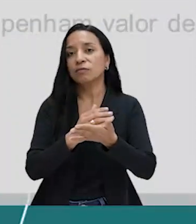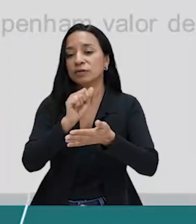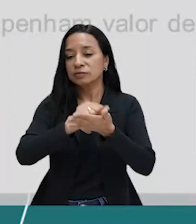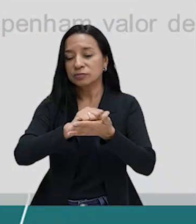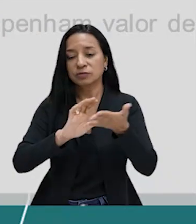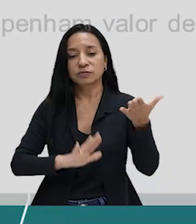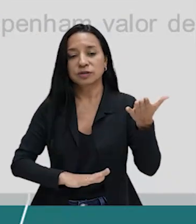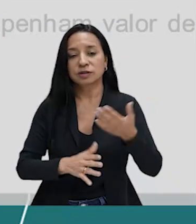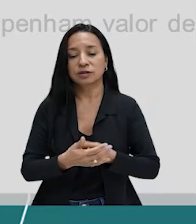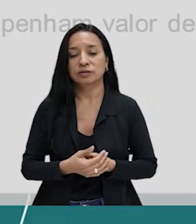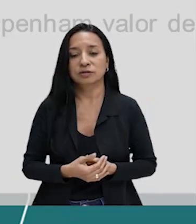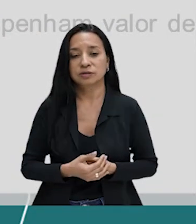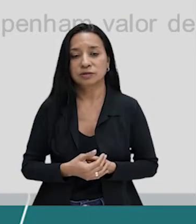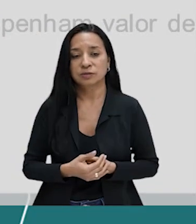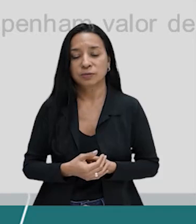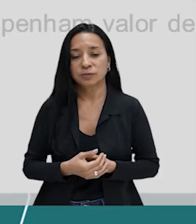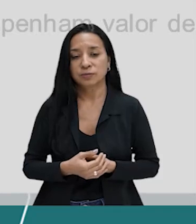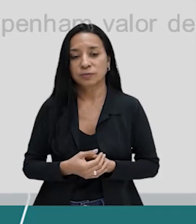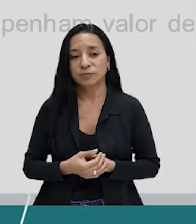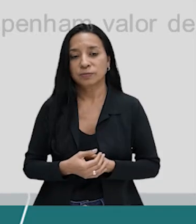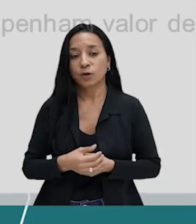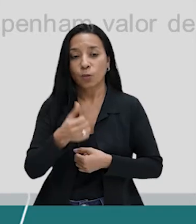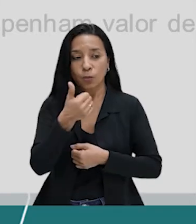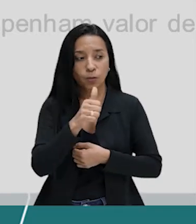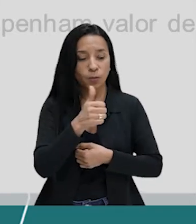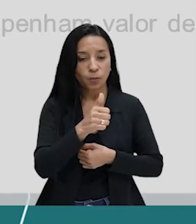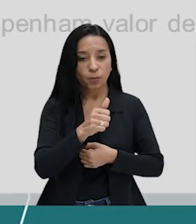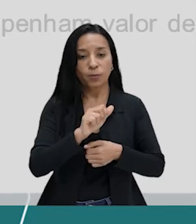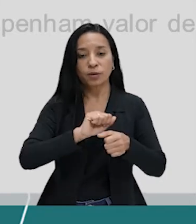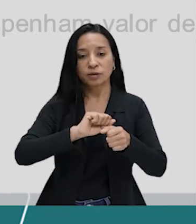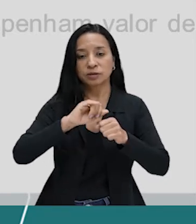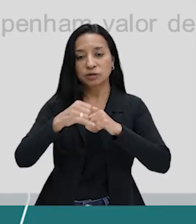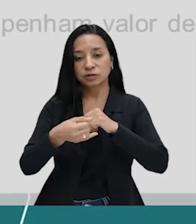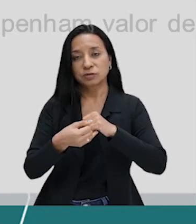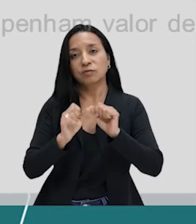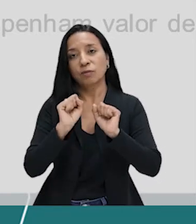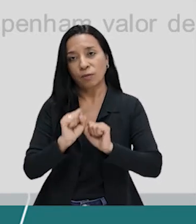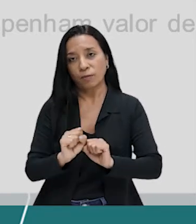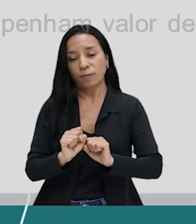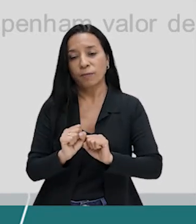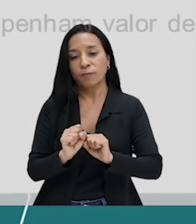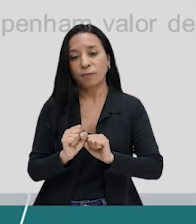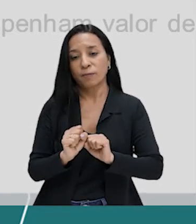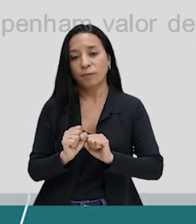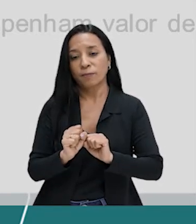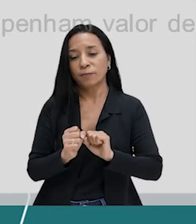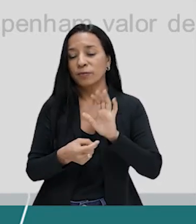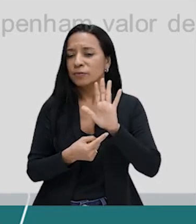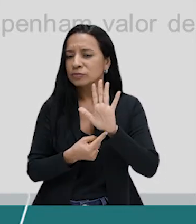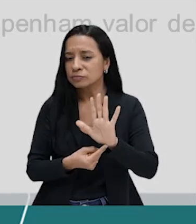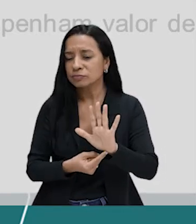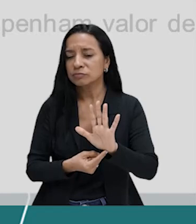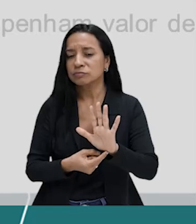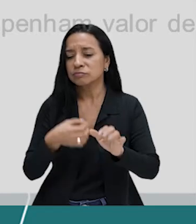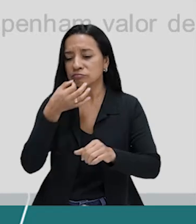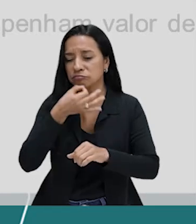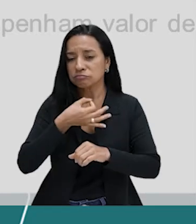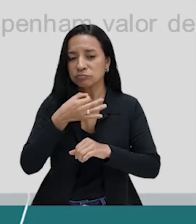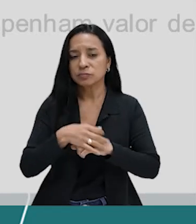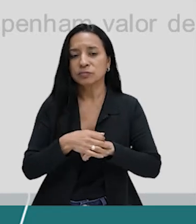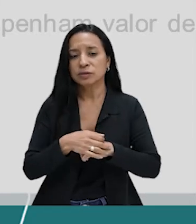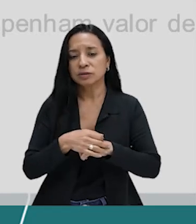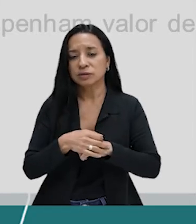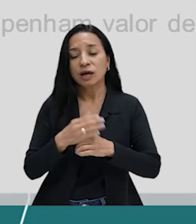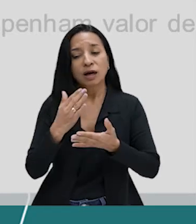isso, né? Sobre os adjetivos, é correto afirmar, né? Nós já vimos aí todos os conceitos de adjetivo, já vimos aí